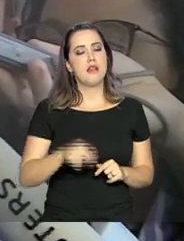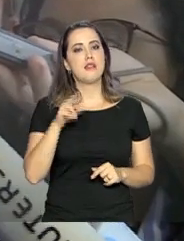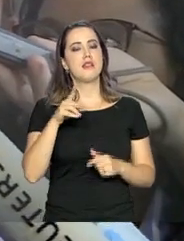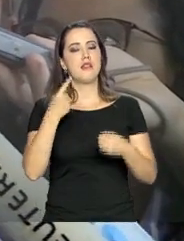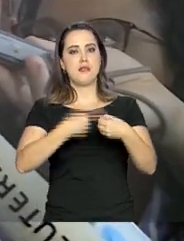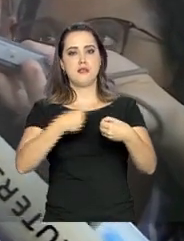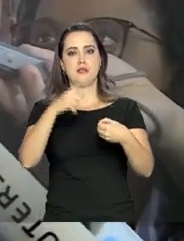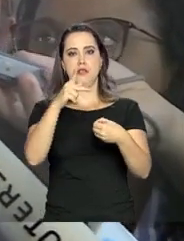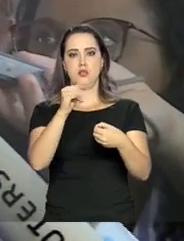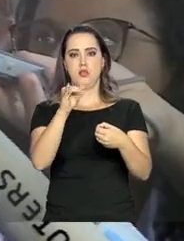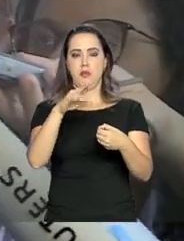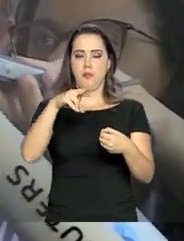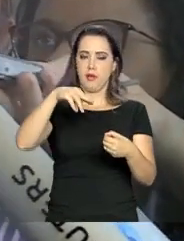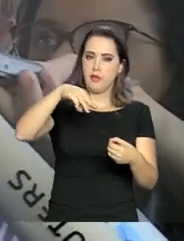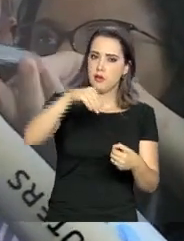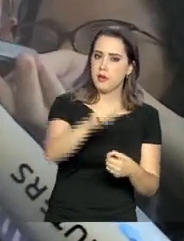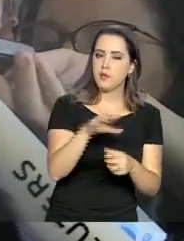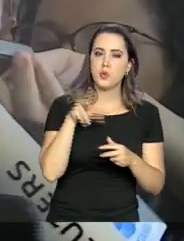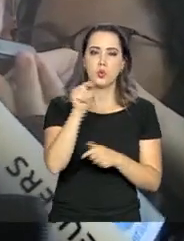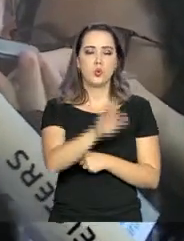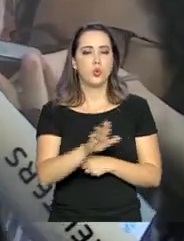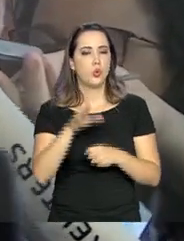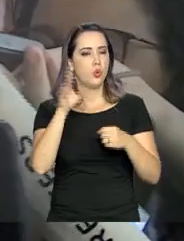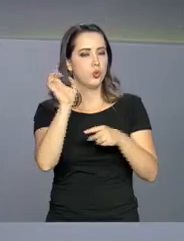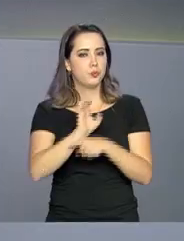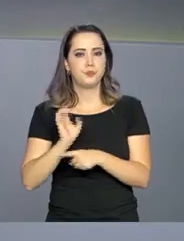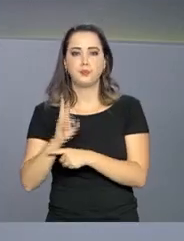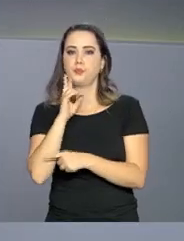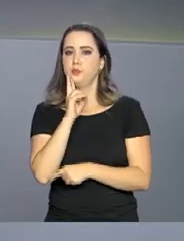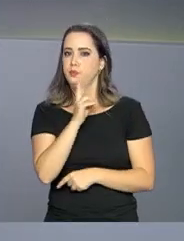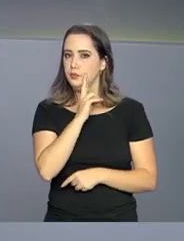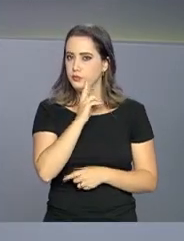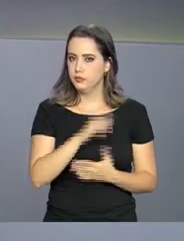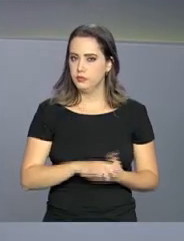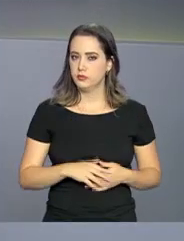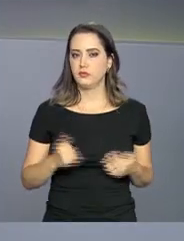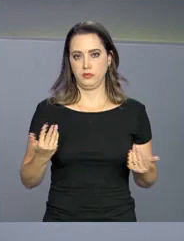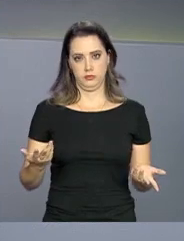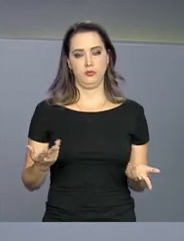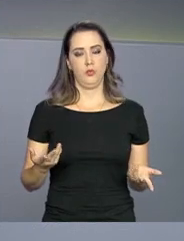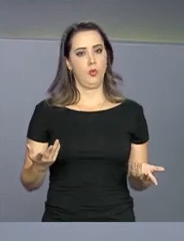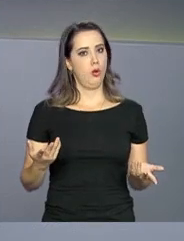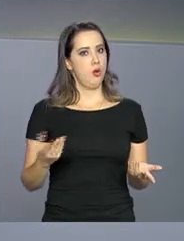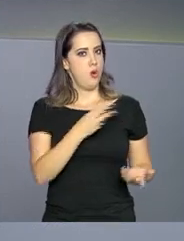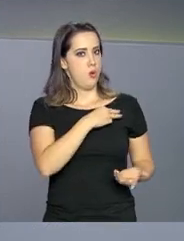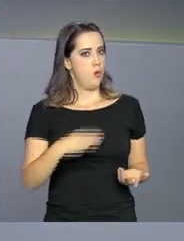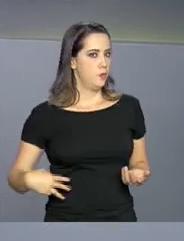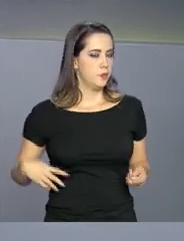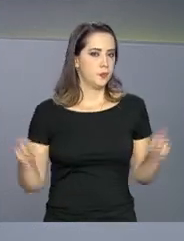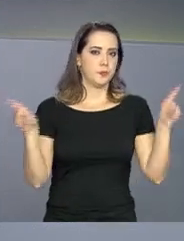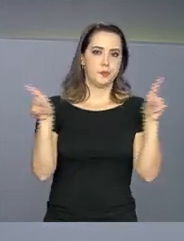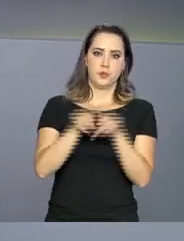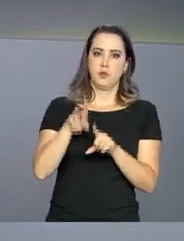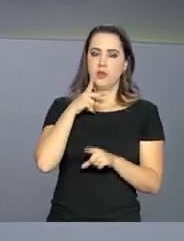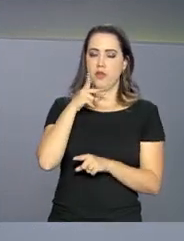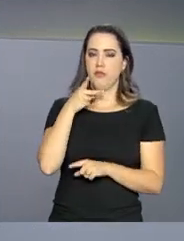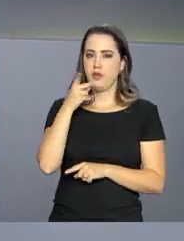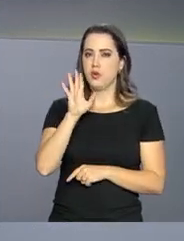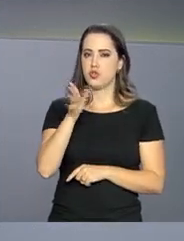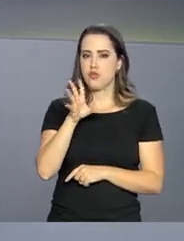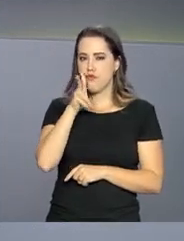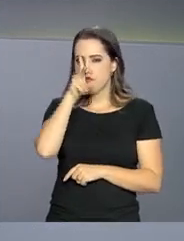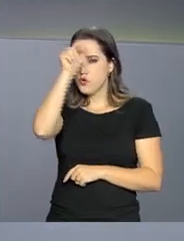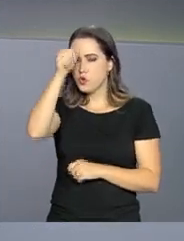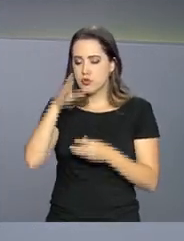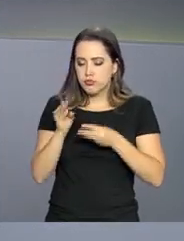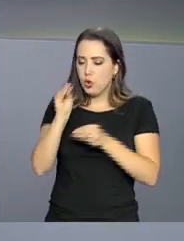em Pacaraima e, obviamente, em todo o estado. O ministro também falou sobre toda a força já empregada